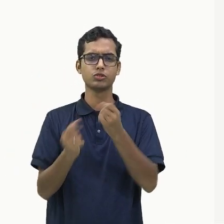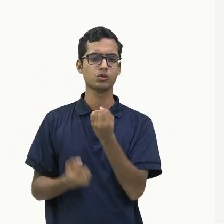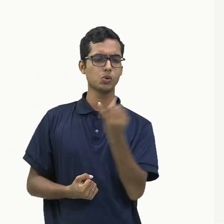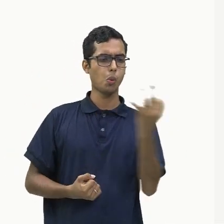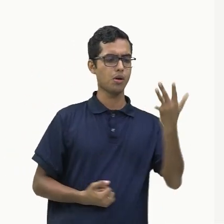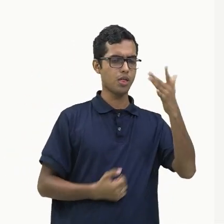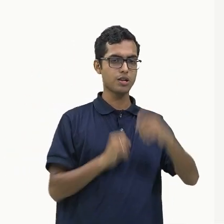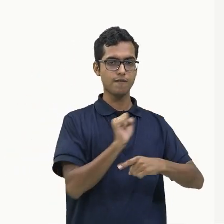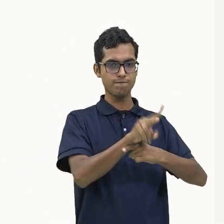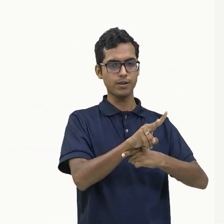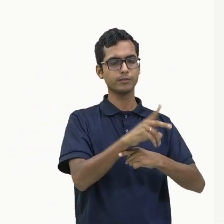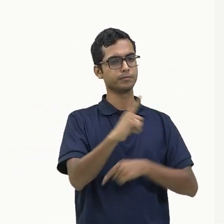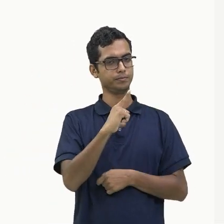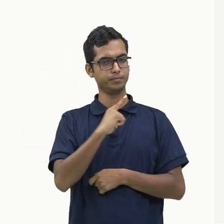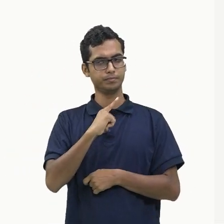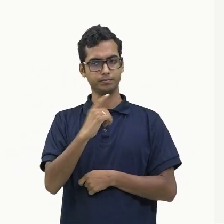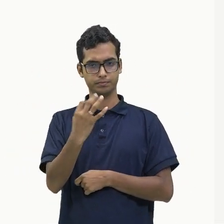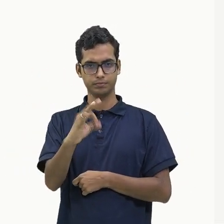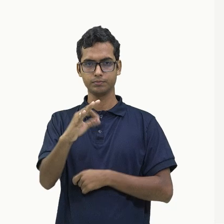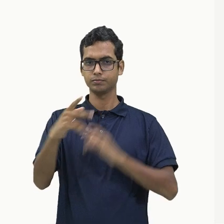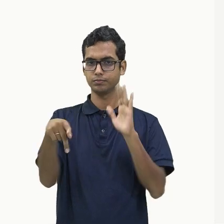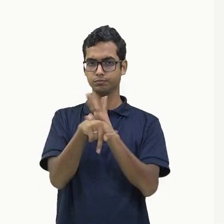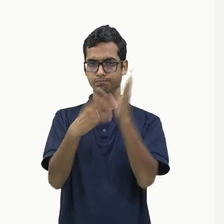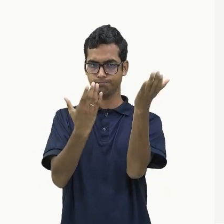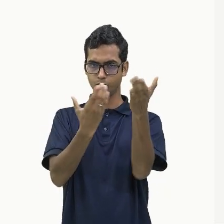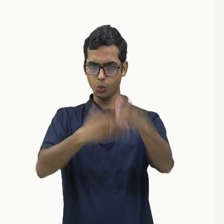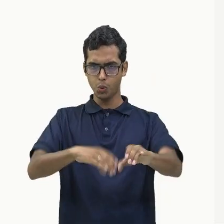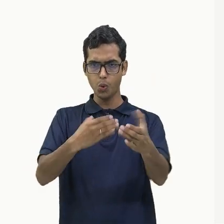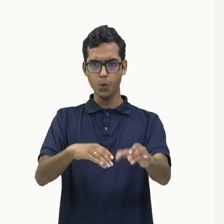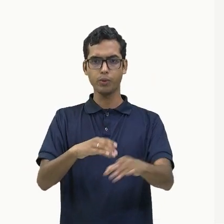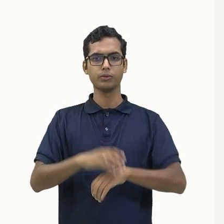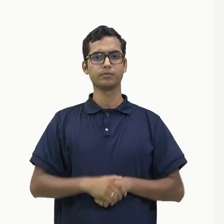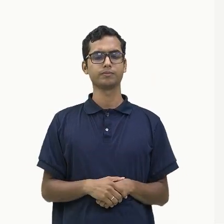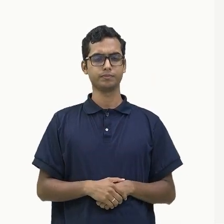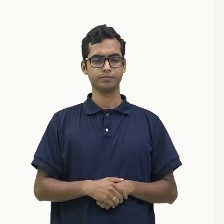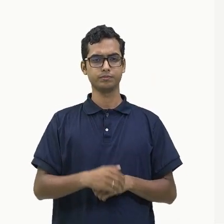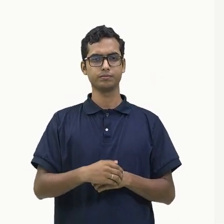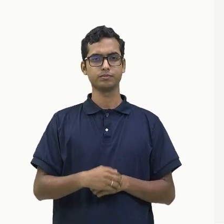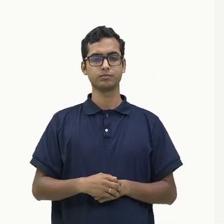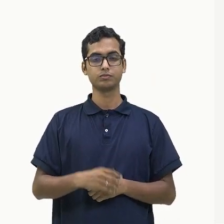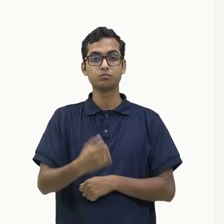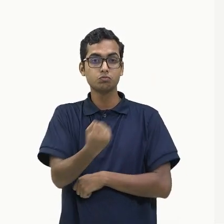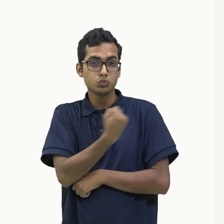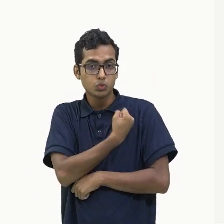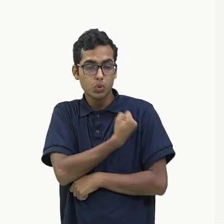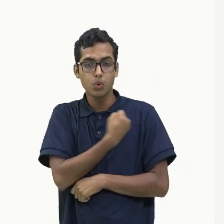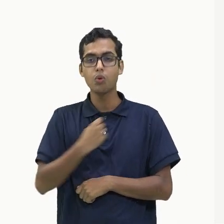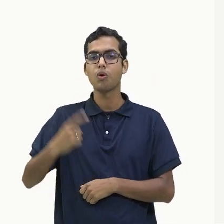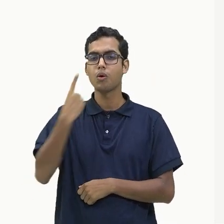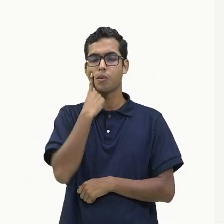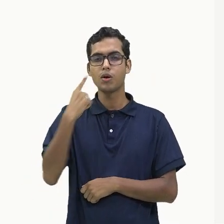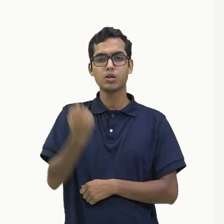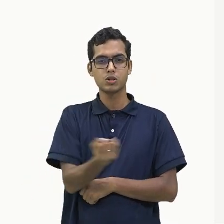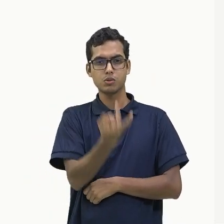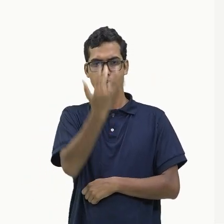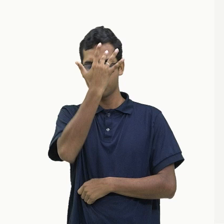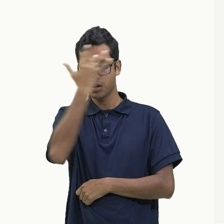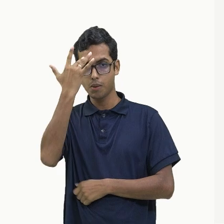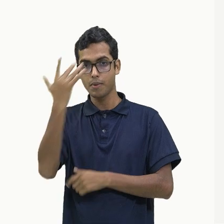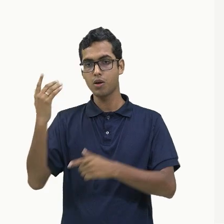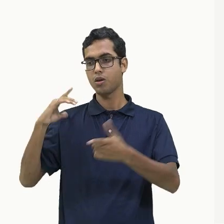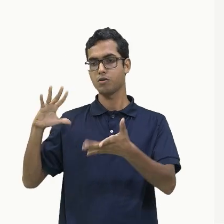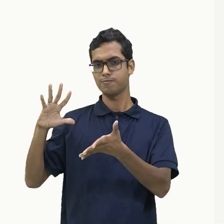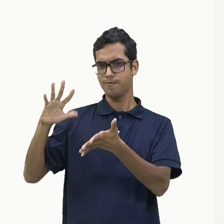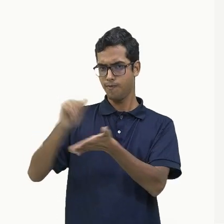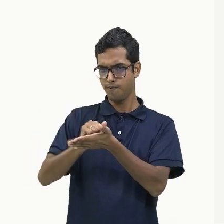vagas, tá? O que significa isso? Significa que o número de candidatos, nesse caso aí, como ele está falando, vai ficar